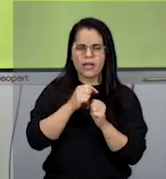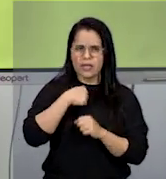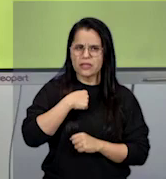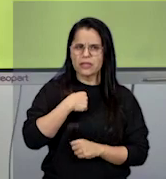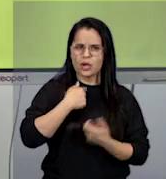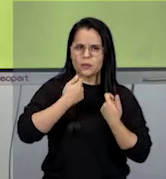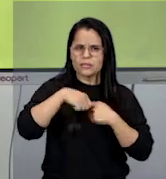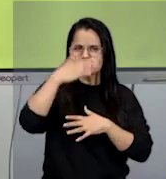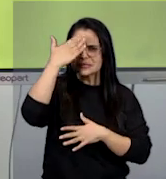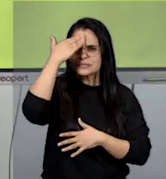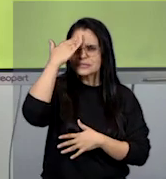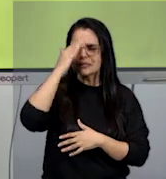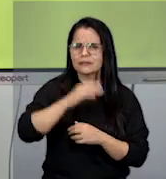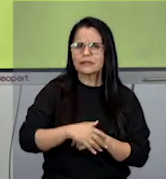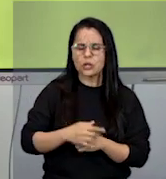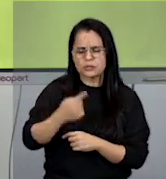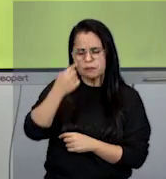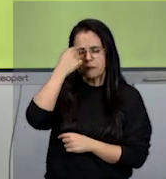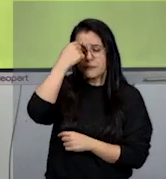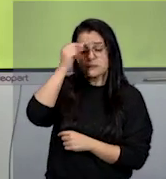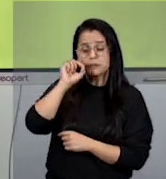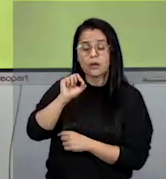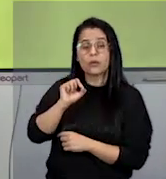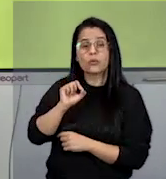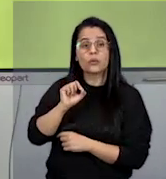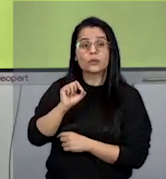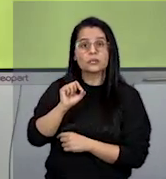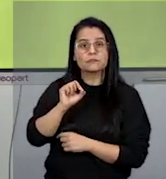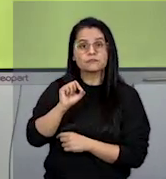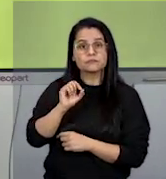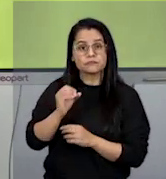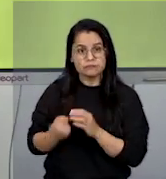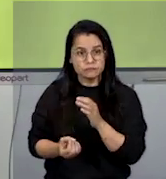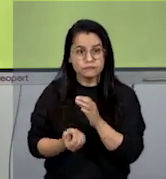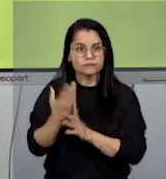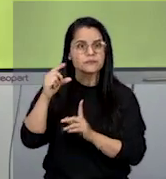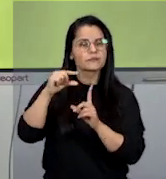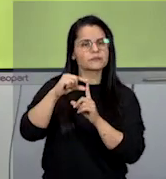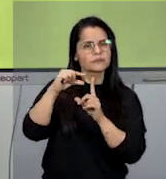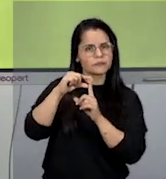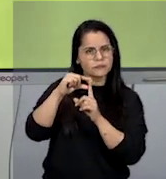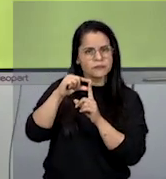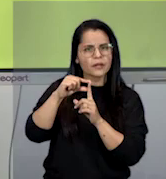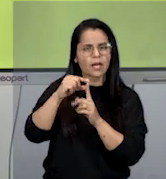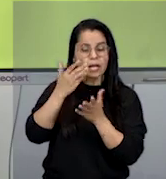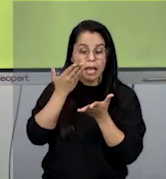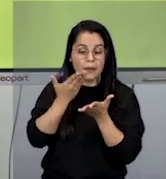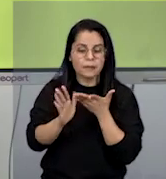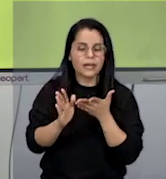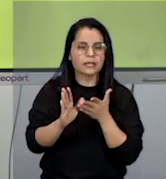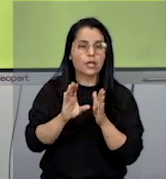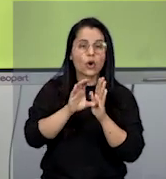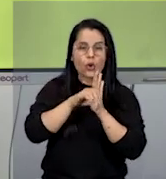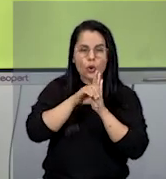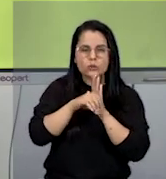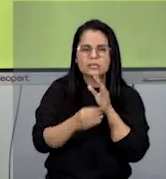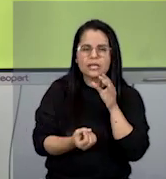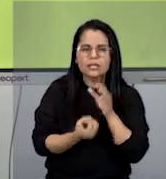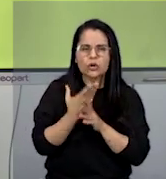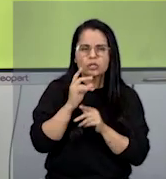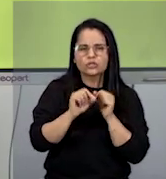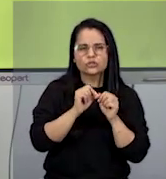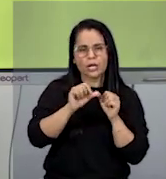que entendê-la sem pensar na origem dela, porque ela perdeu o conceito da origem